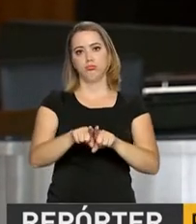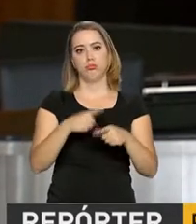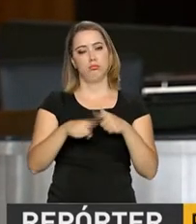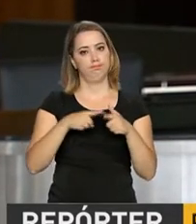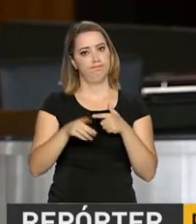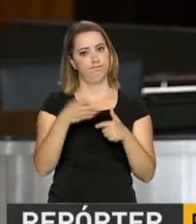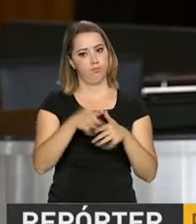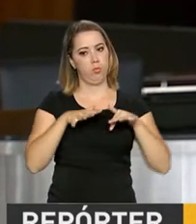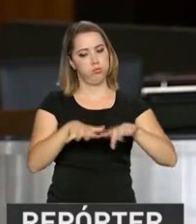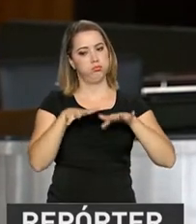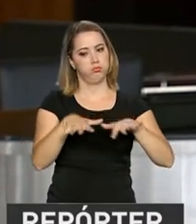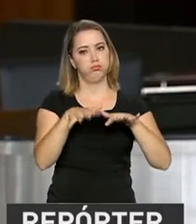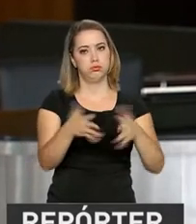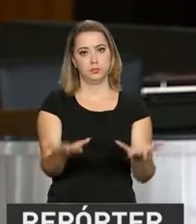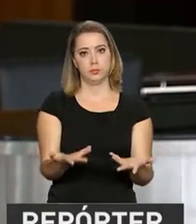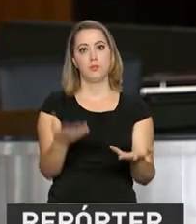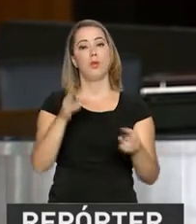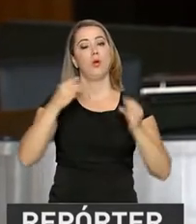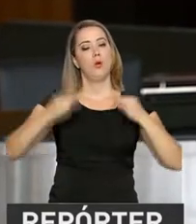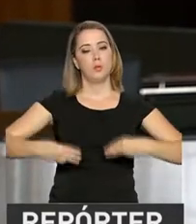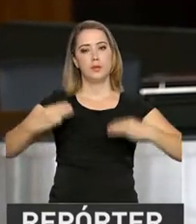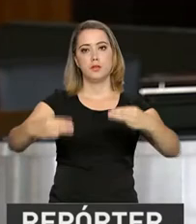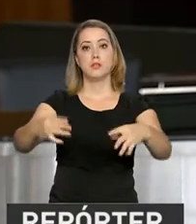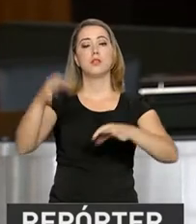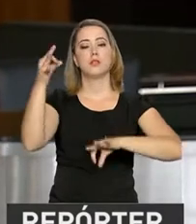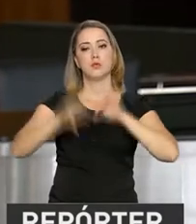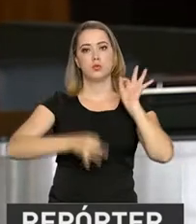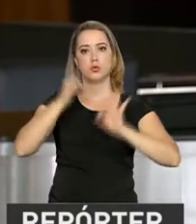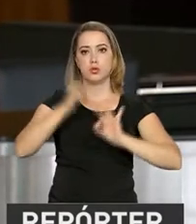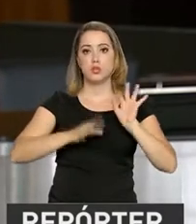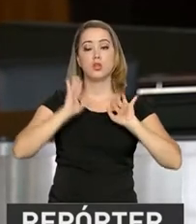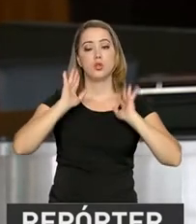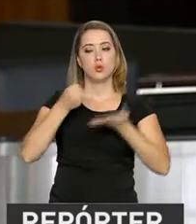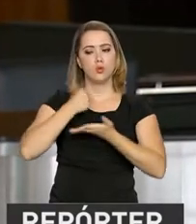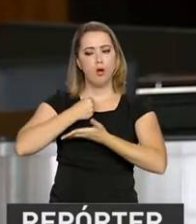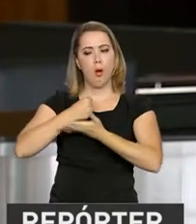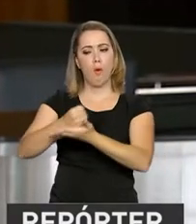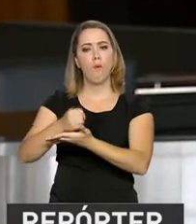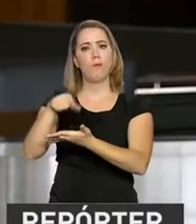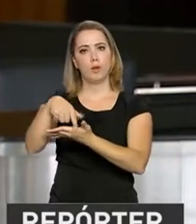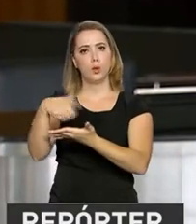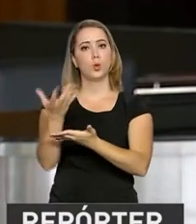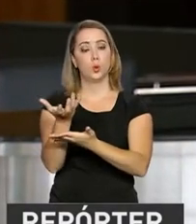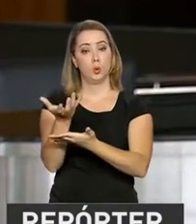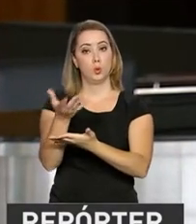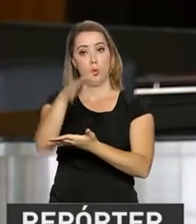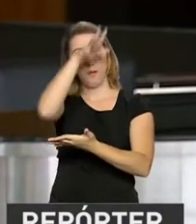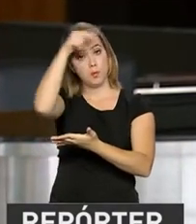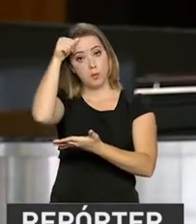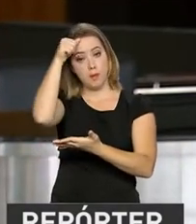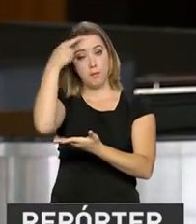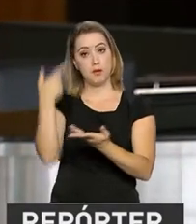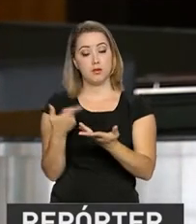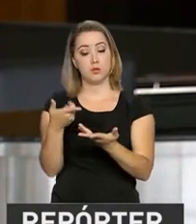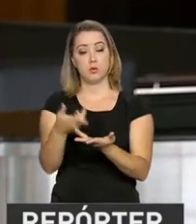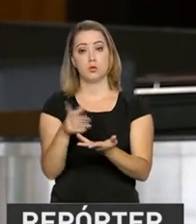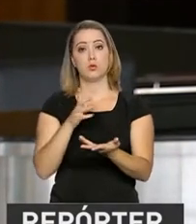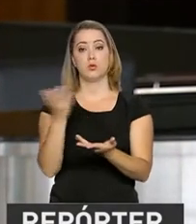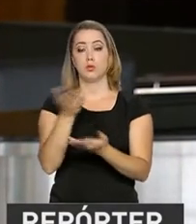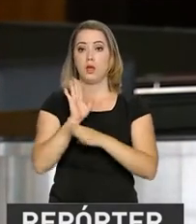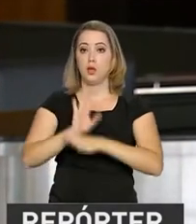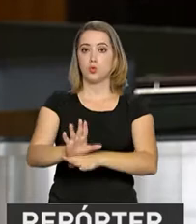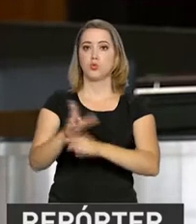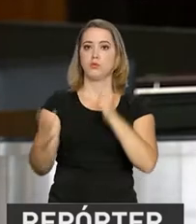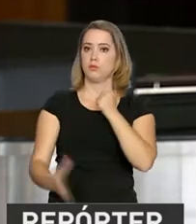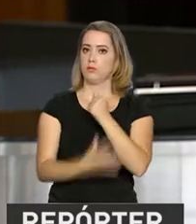falou o ministério da justiça já ofereceu o envio de homens da força nacional de segurança pública ao estado bem como